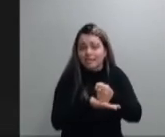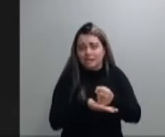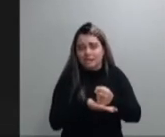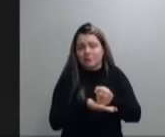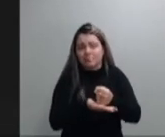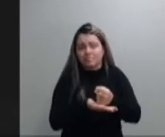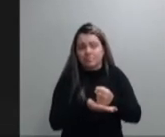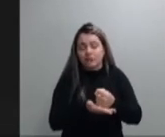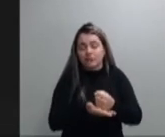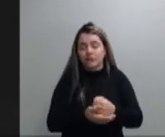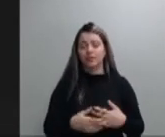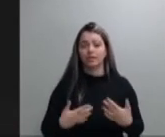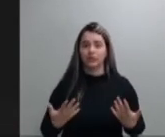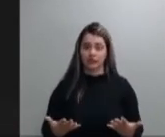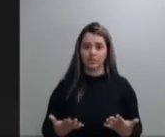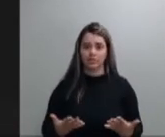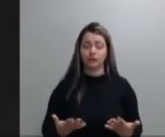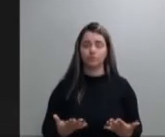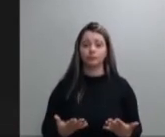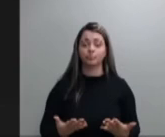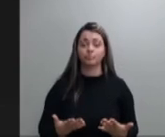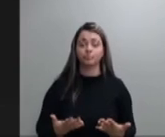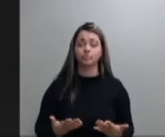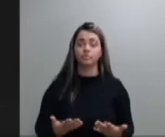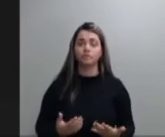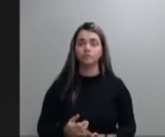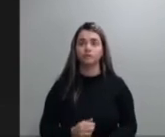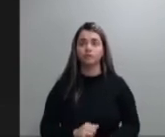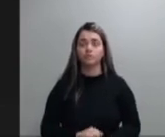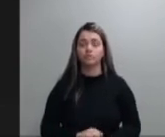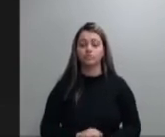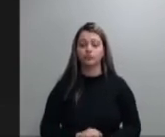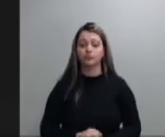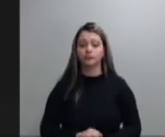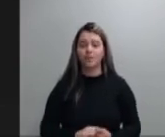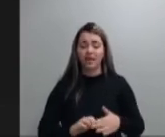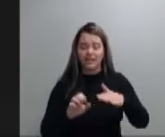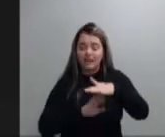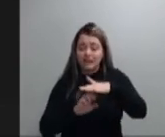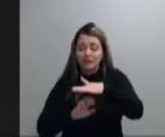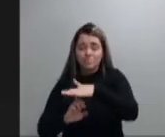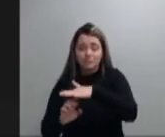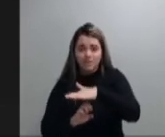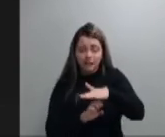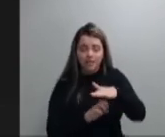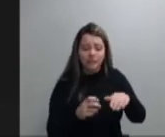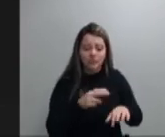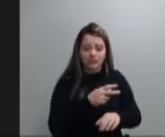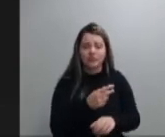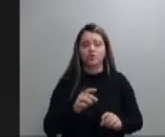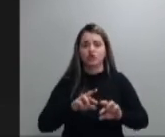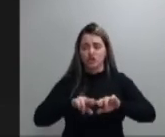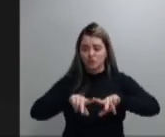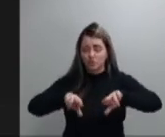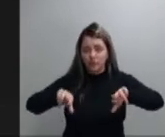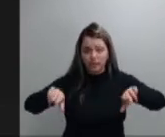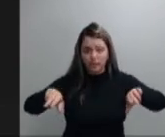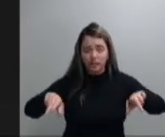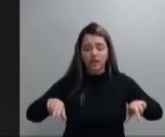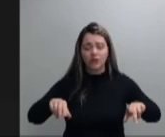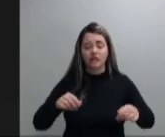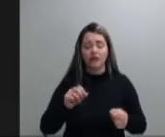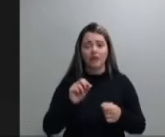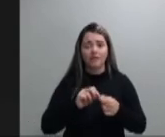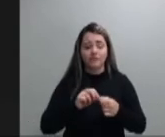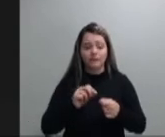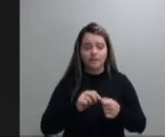autoridade regulatória da concorrência as quais deveriam constar de termo de compromisso de desempenho